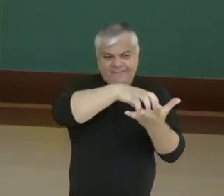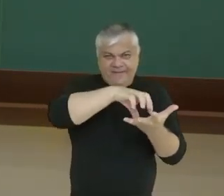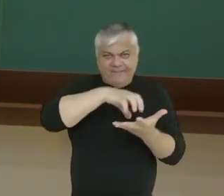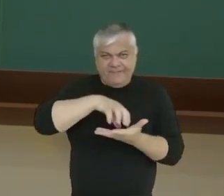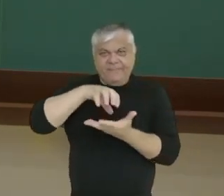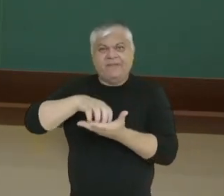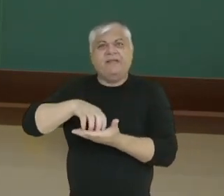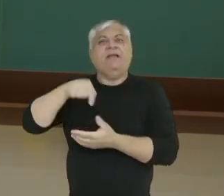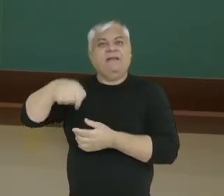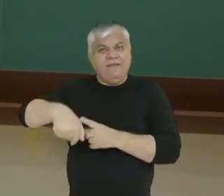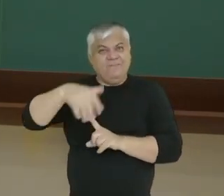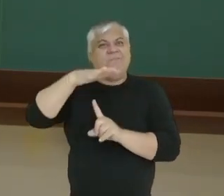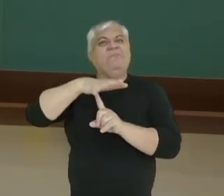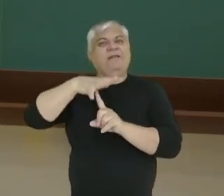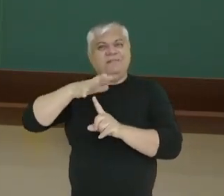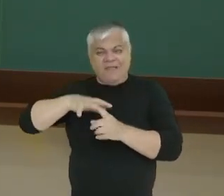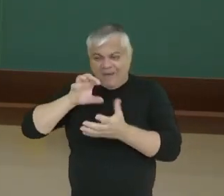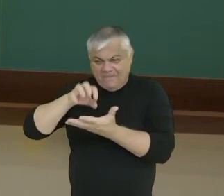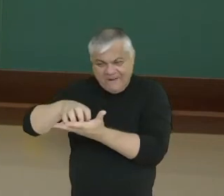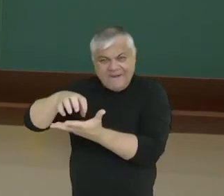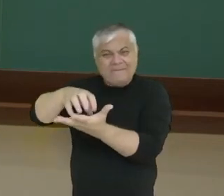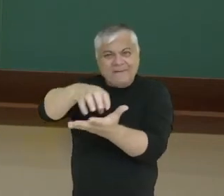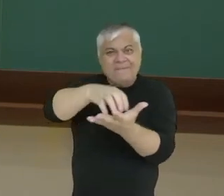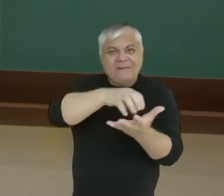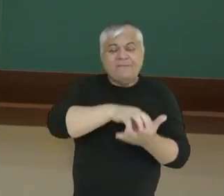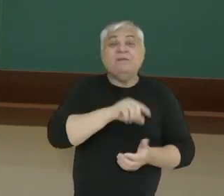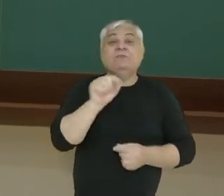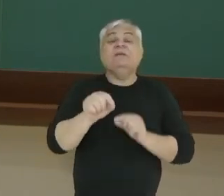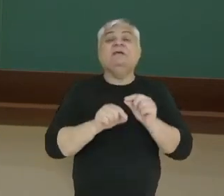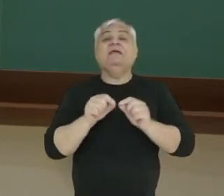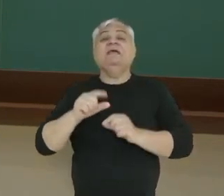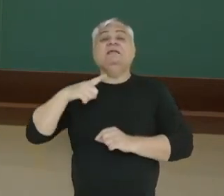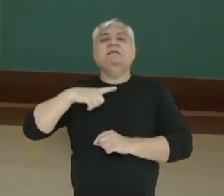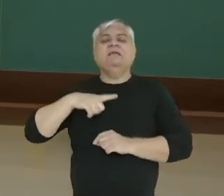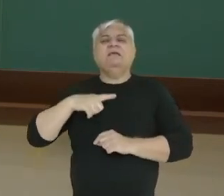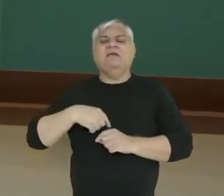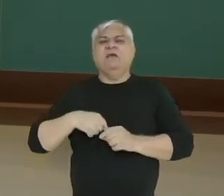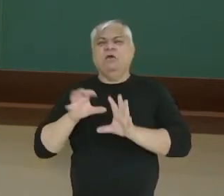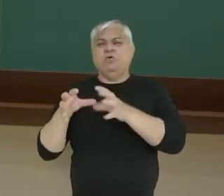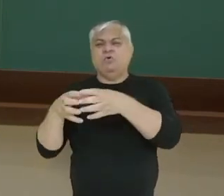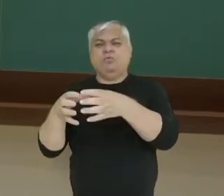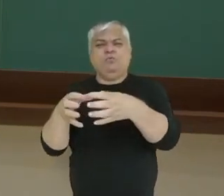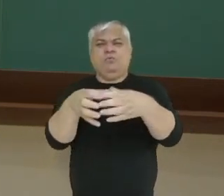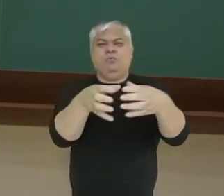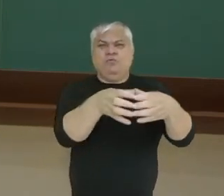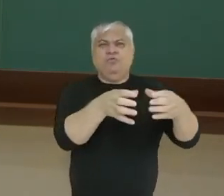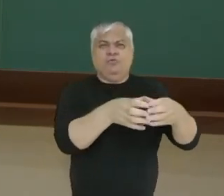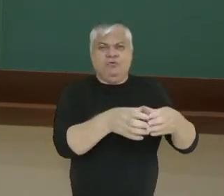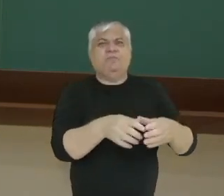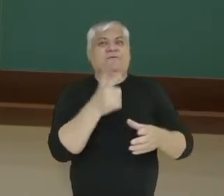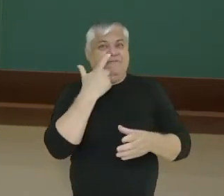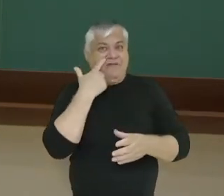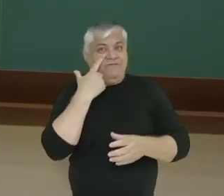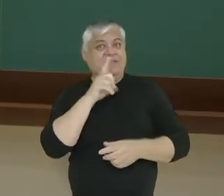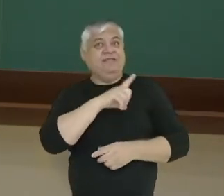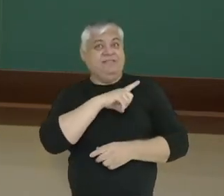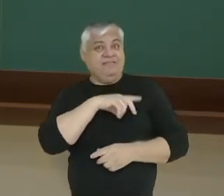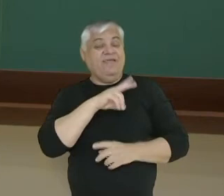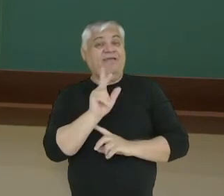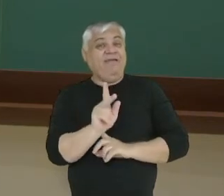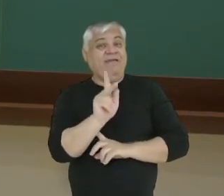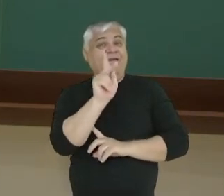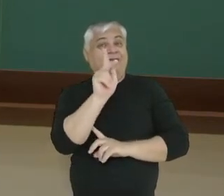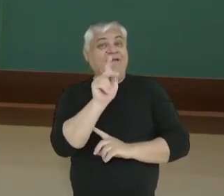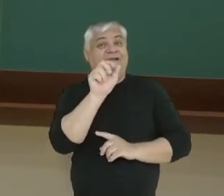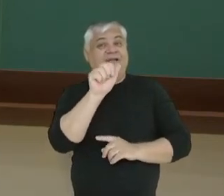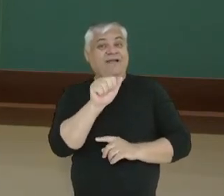aqui do Paraná. Inclusive, é através desses aldeamentos que muitos grupos indígenas, aqui a gente vai colocar em destaque os Caingangue,